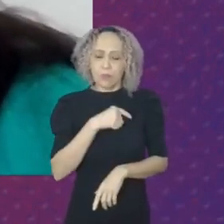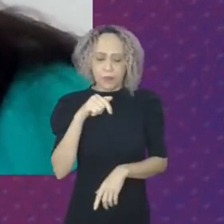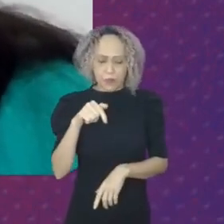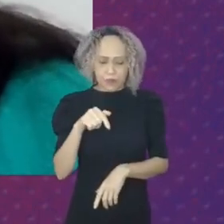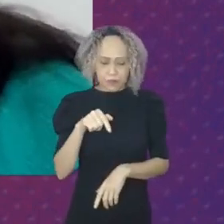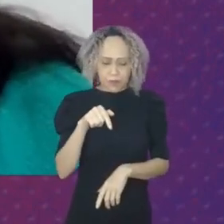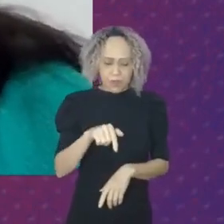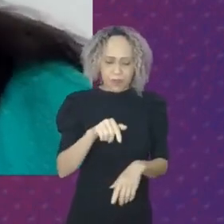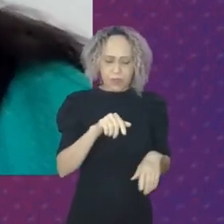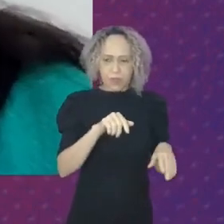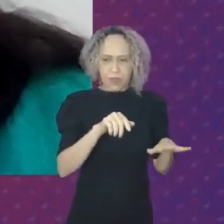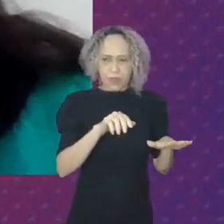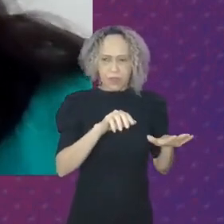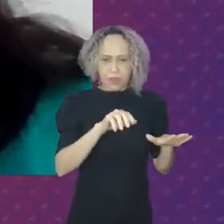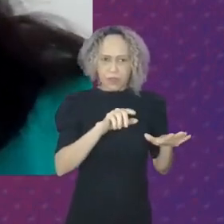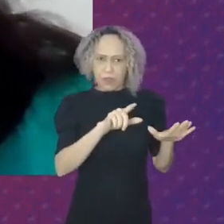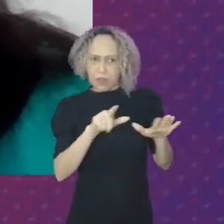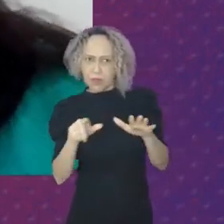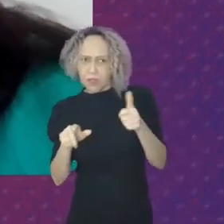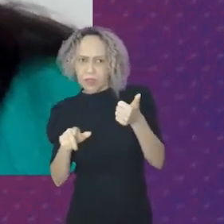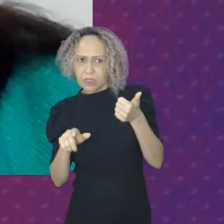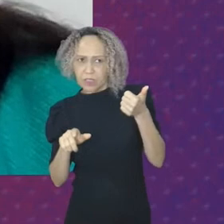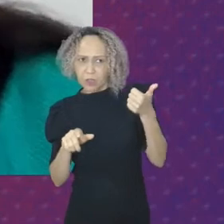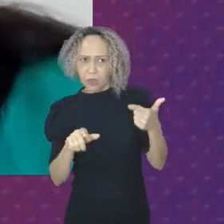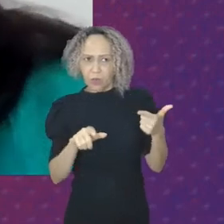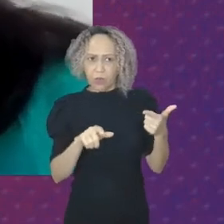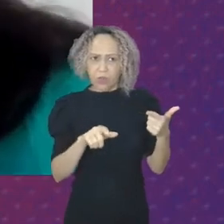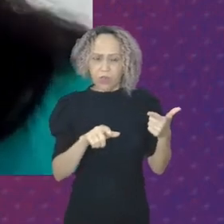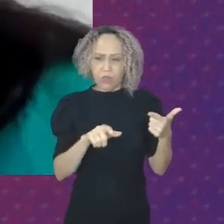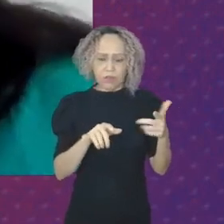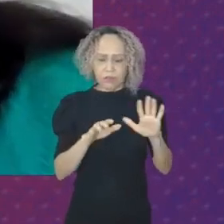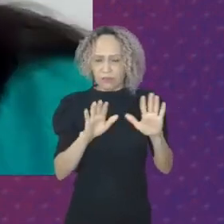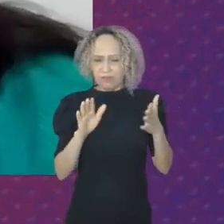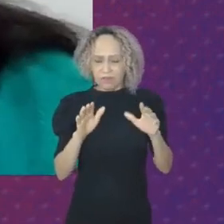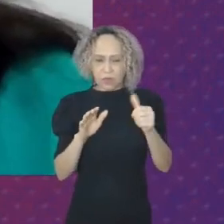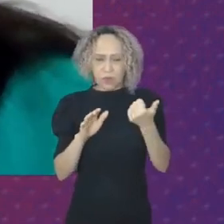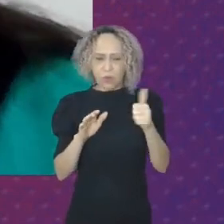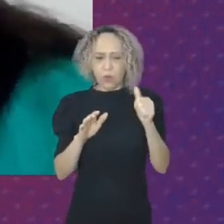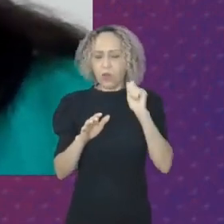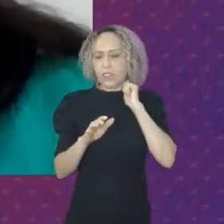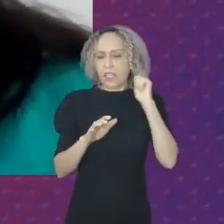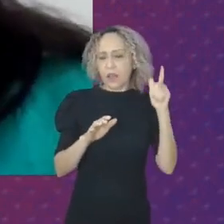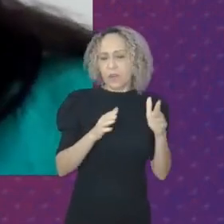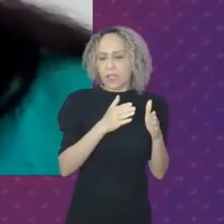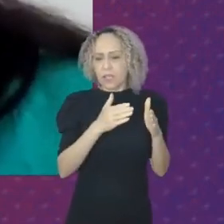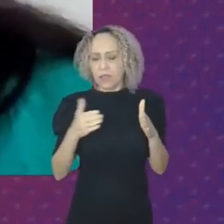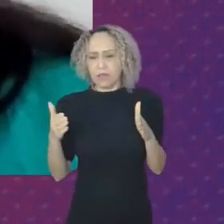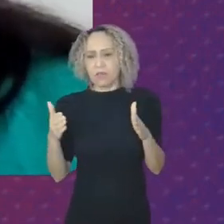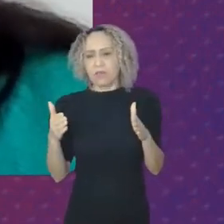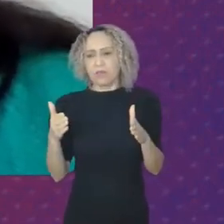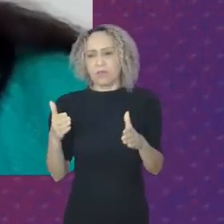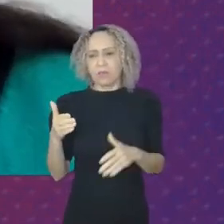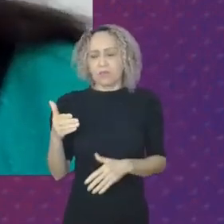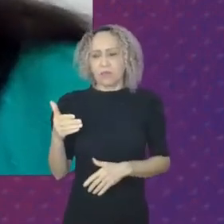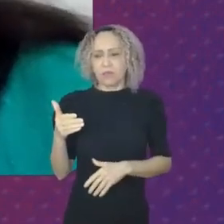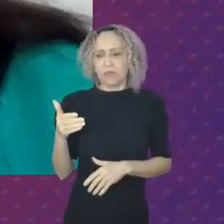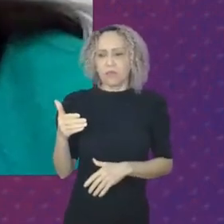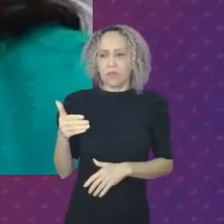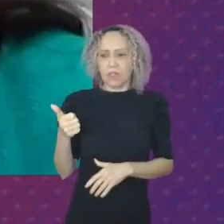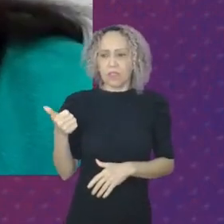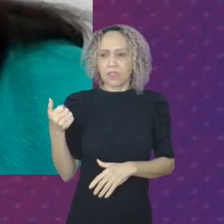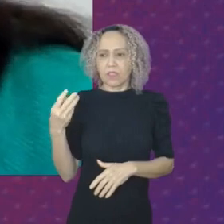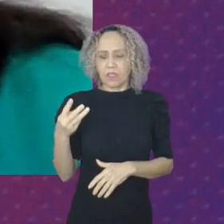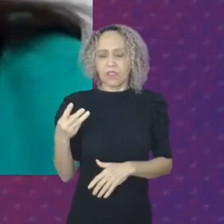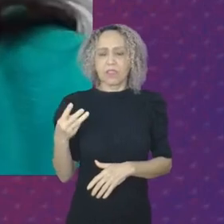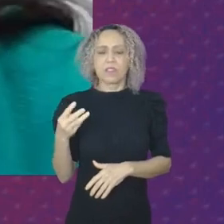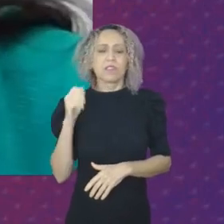do dia 12 de abril, ou do dia 11 de abril a 13 de abril, foi realizada o encontro,